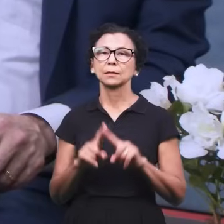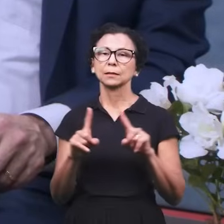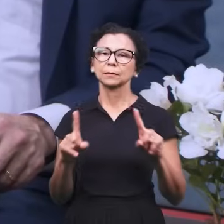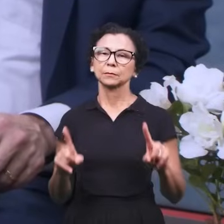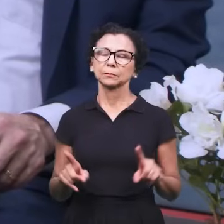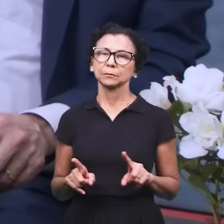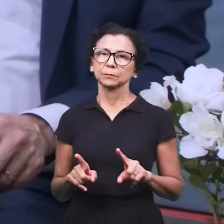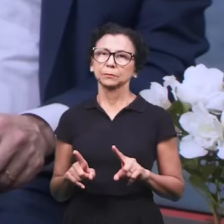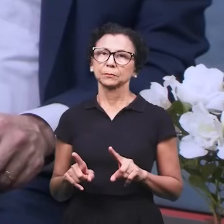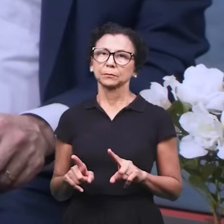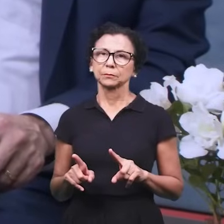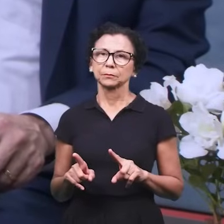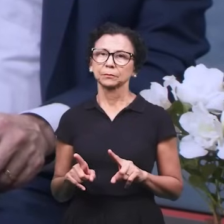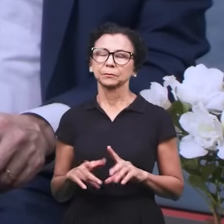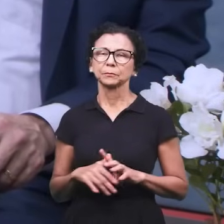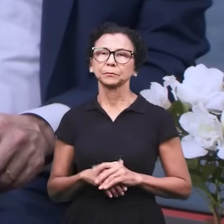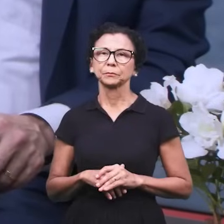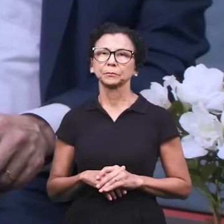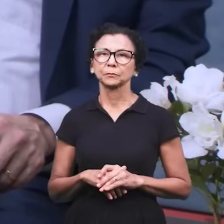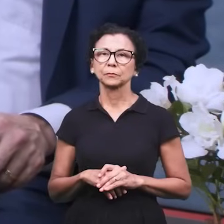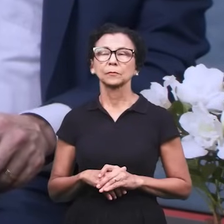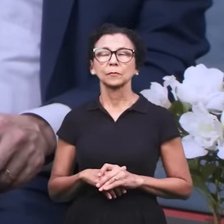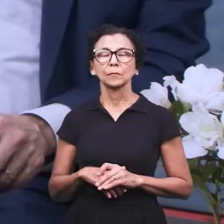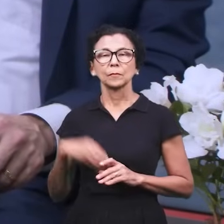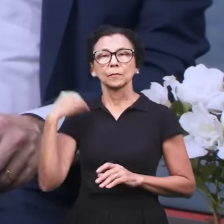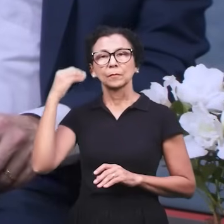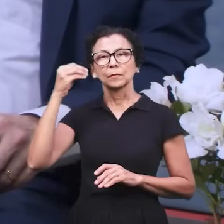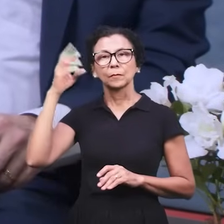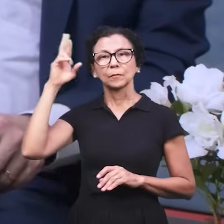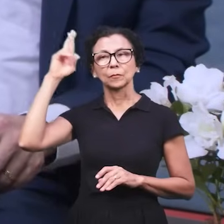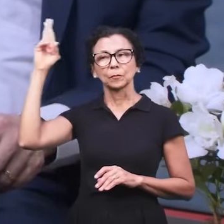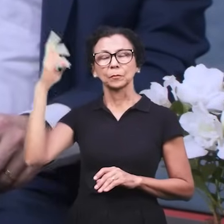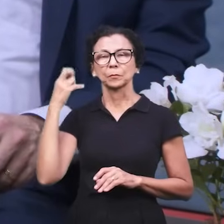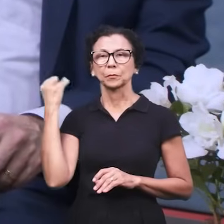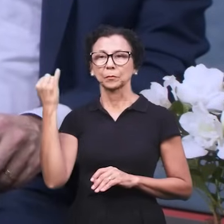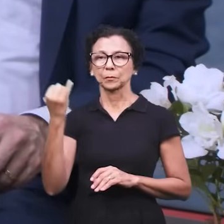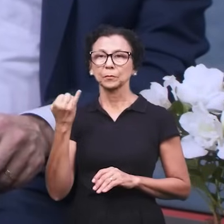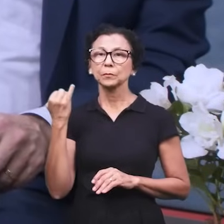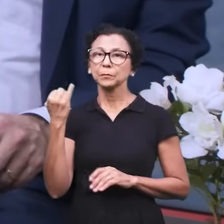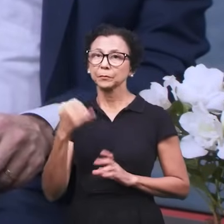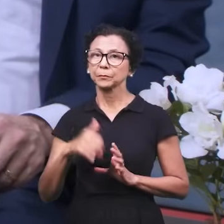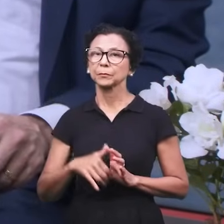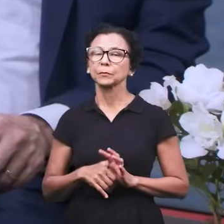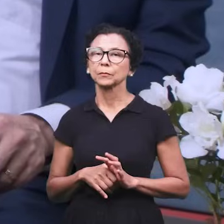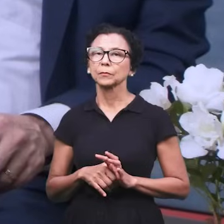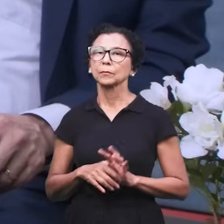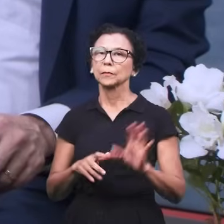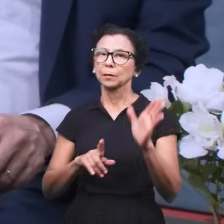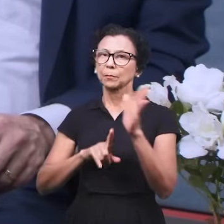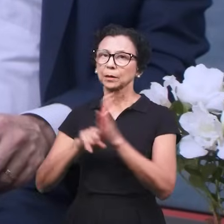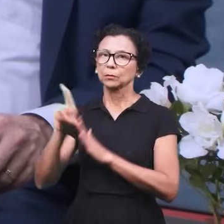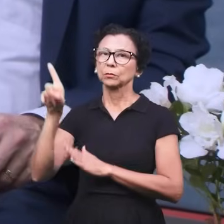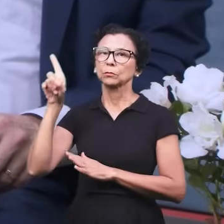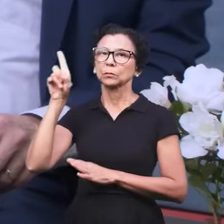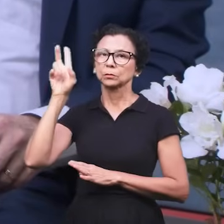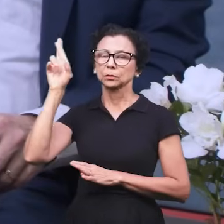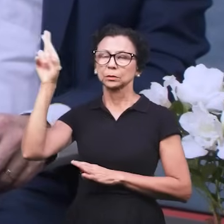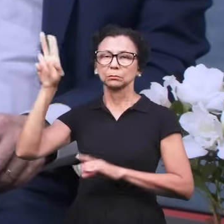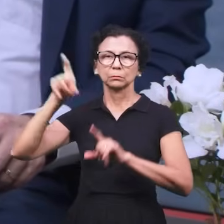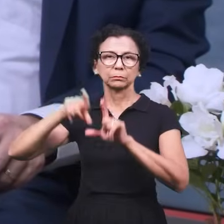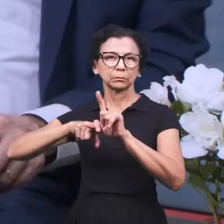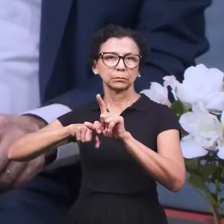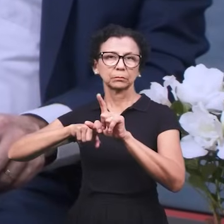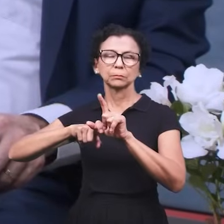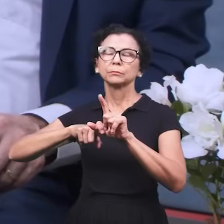definição é uma experiência com o Senhor. O Senhor é na consulta ao Senhor, é na dependência do